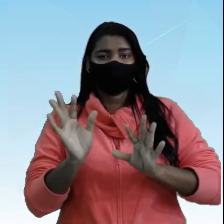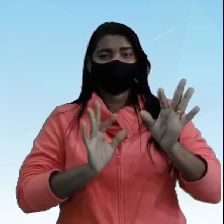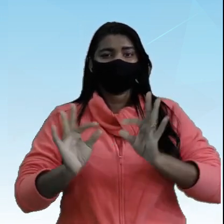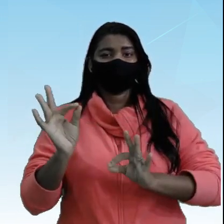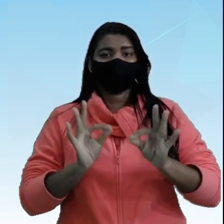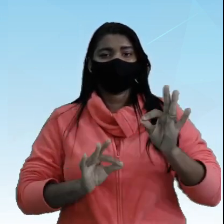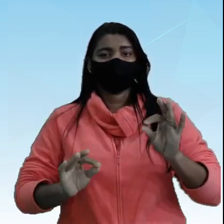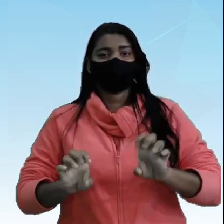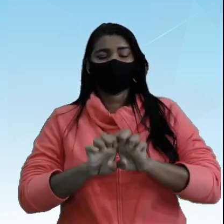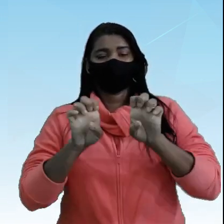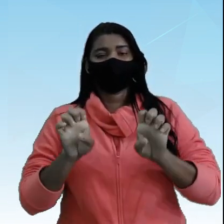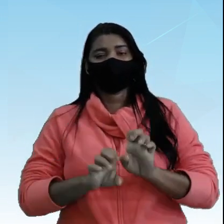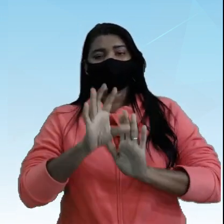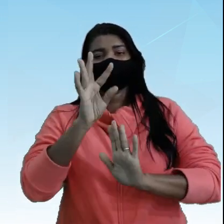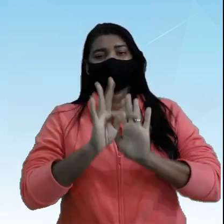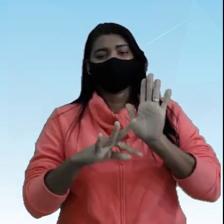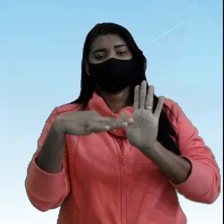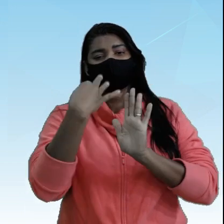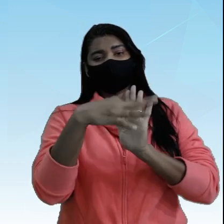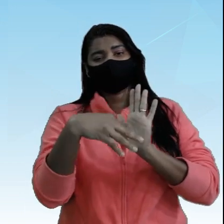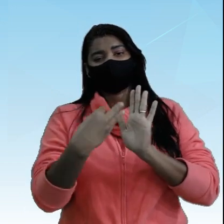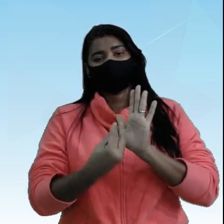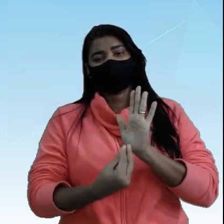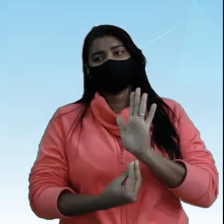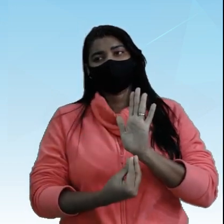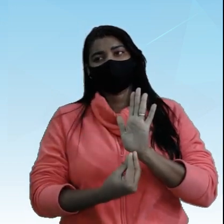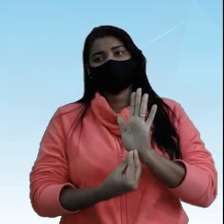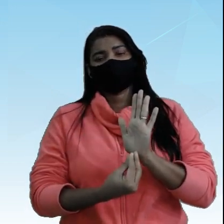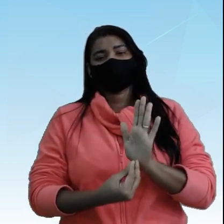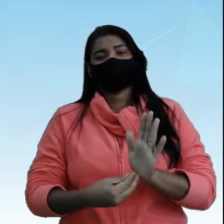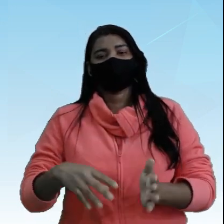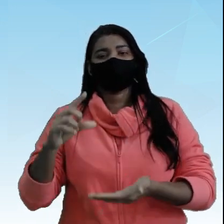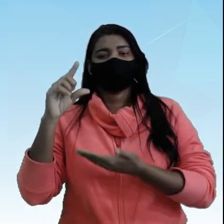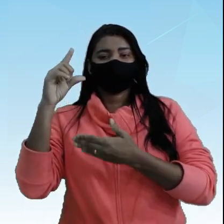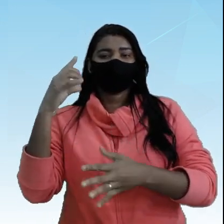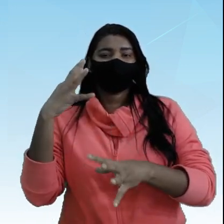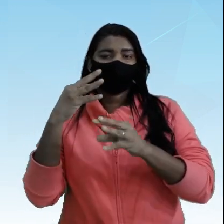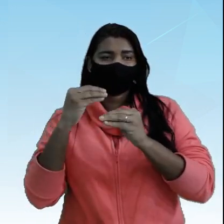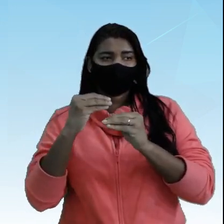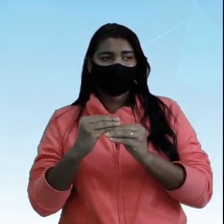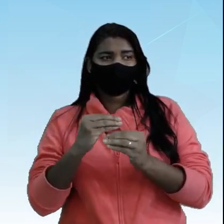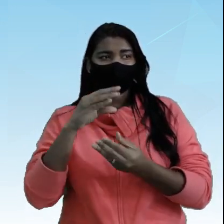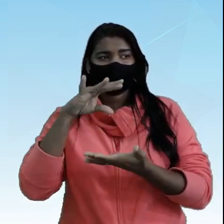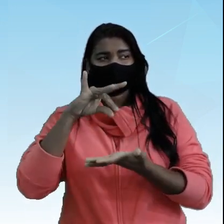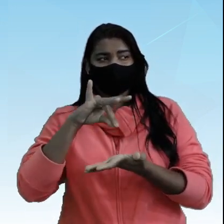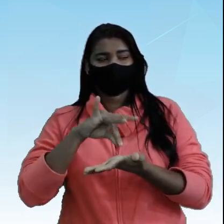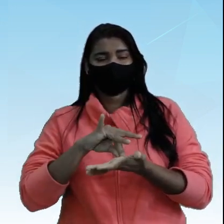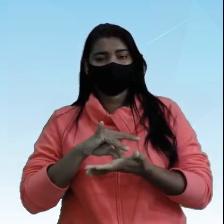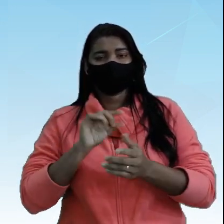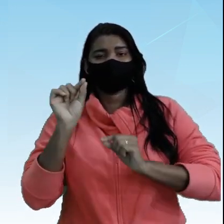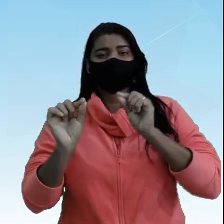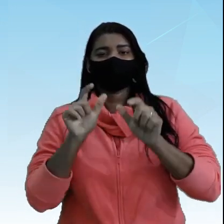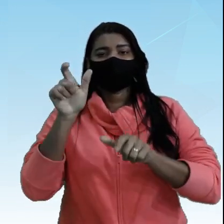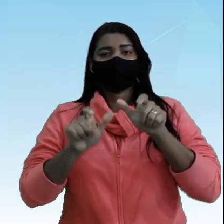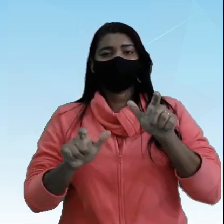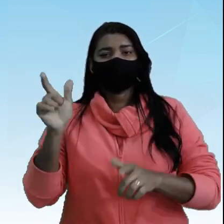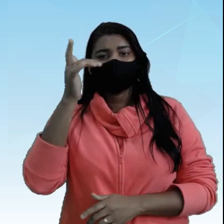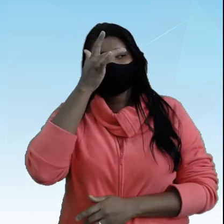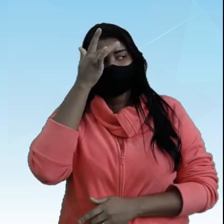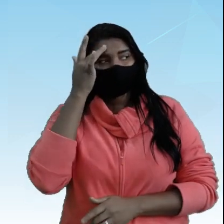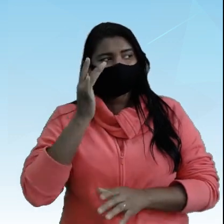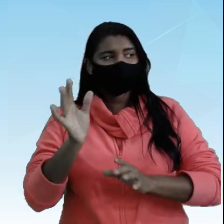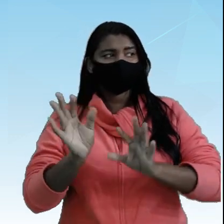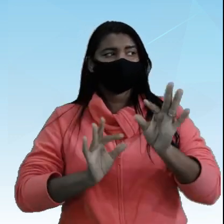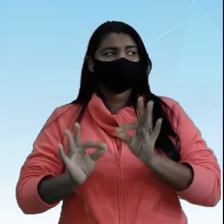nosso texto. O cuidado com as palavras, o cuidado em empregá-las, o sentido de que cada uma